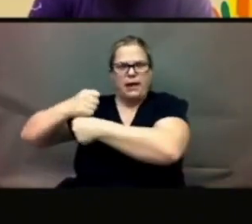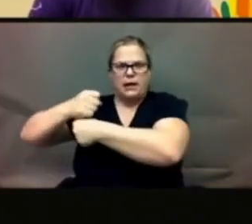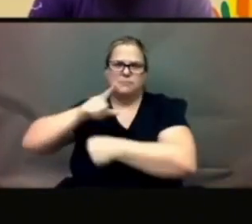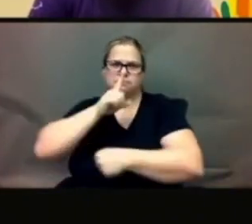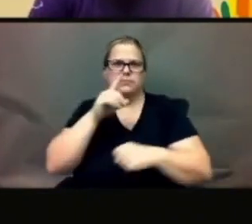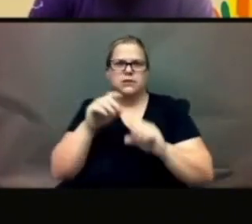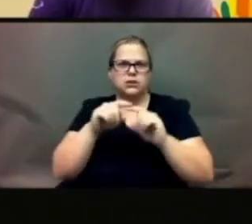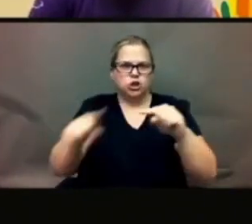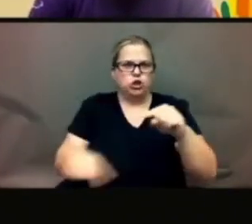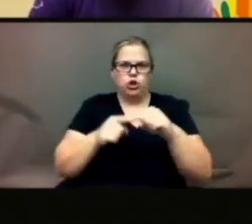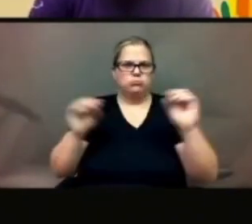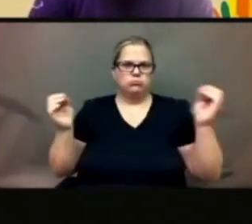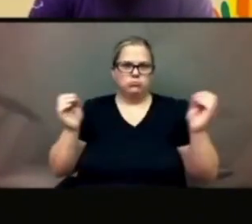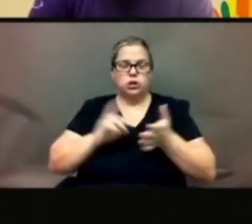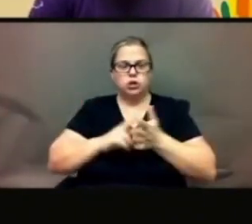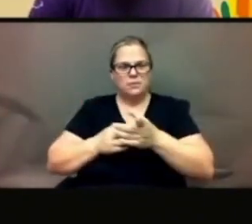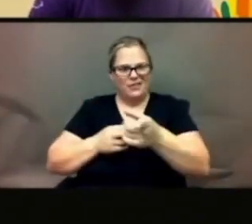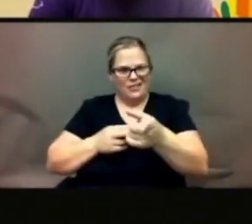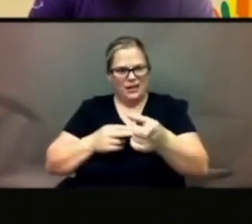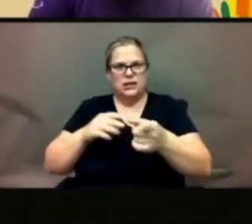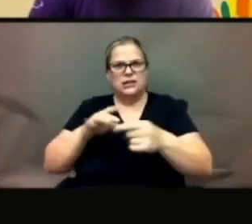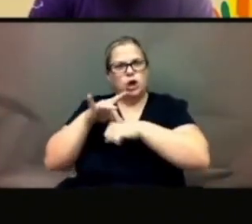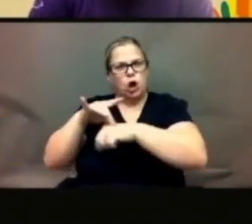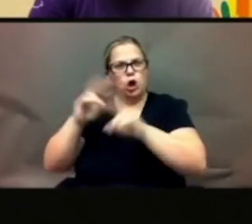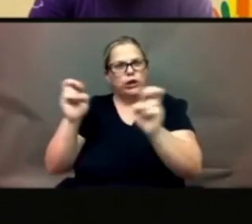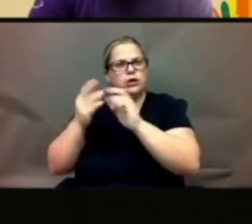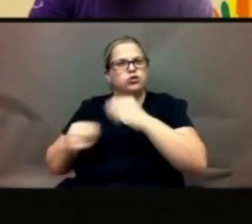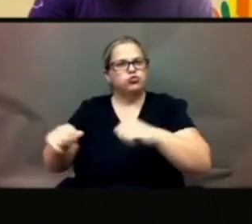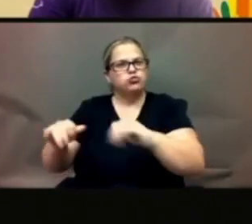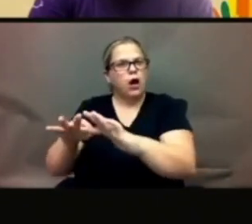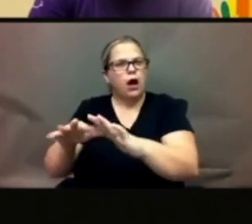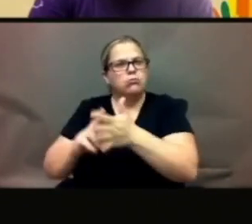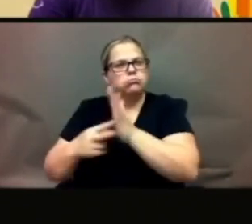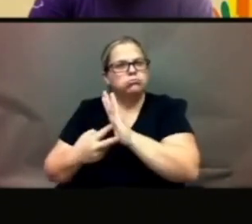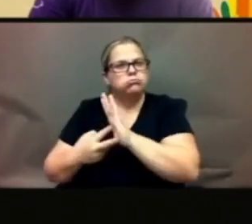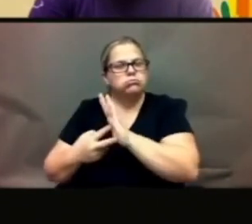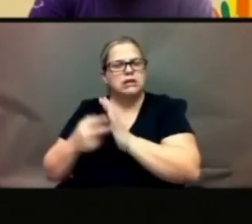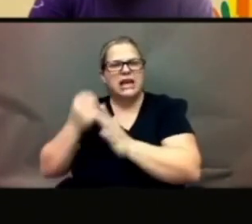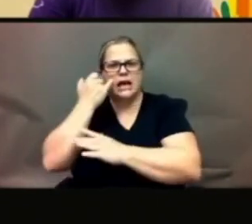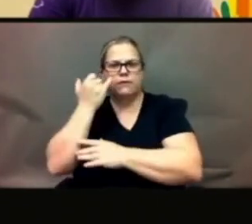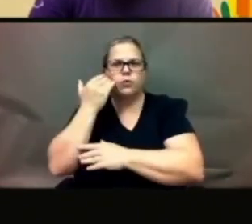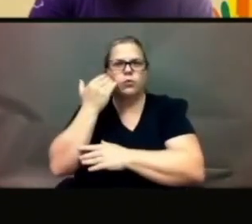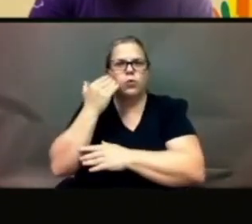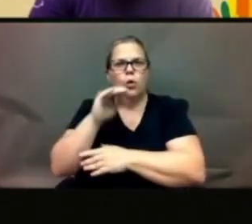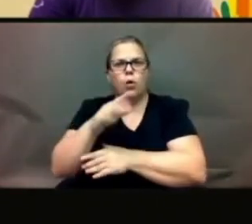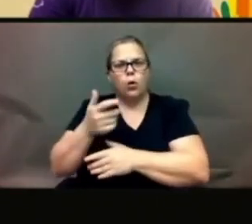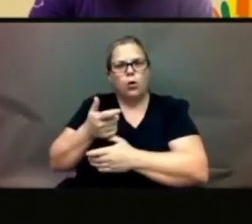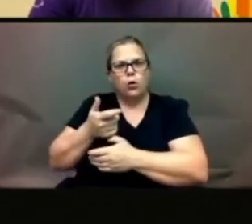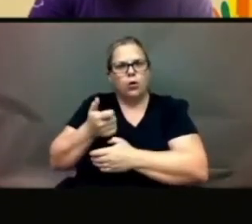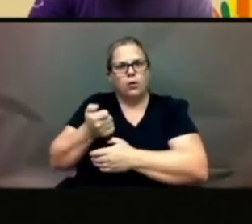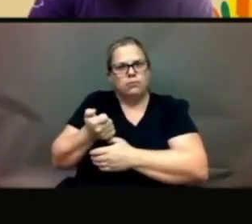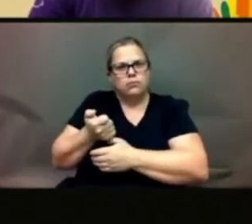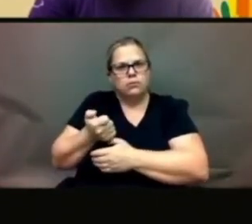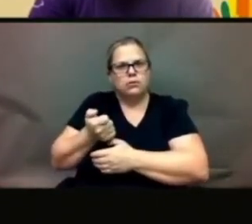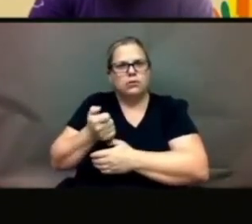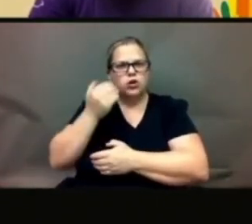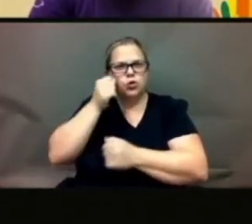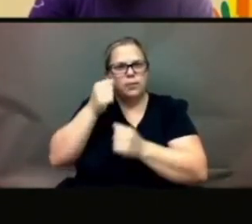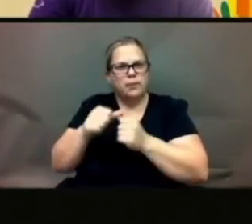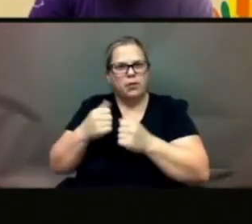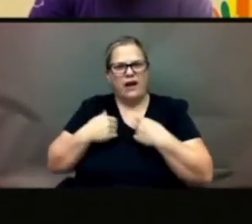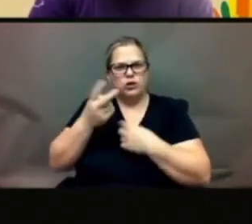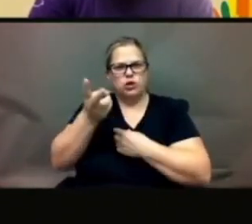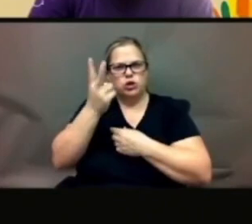circuito. Então, nós sempre temos que ter essa conexão de aterramento. Que pode ser, mesmo quando